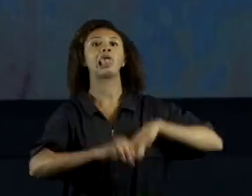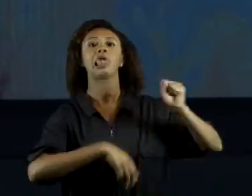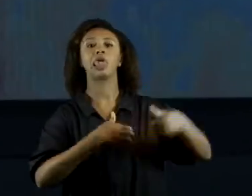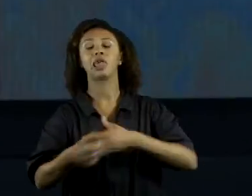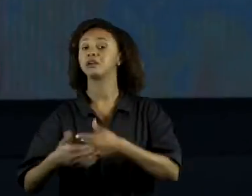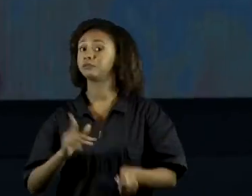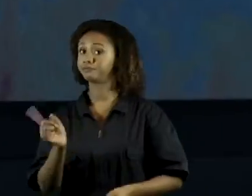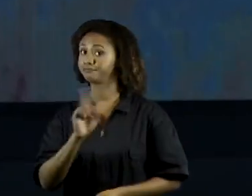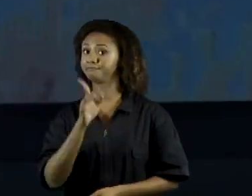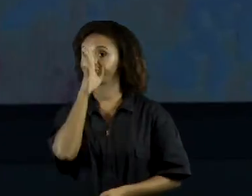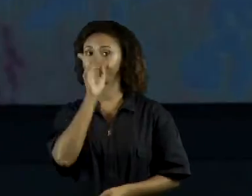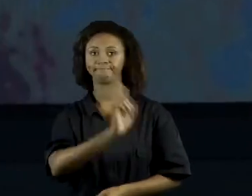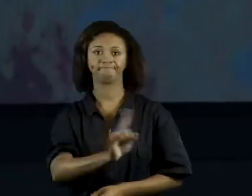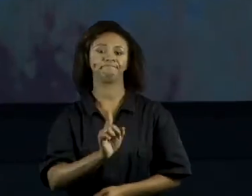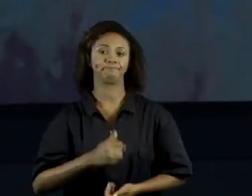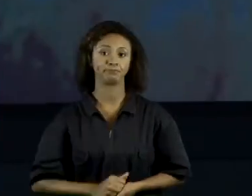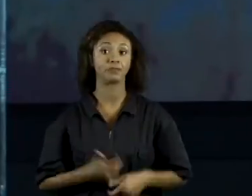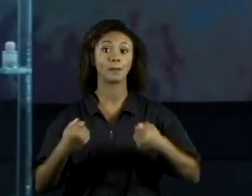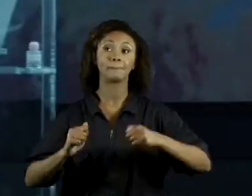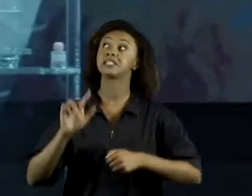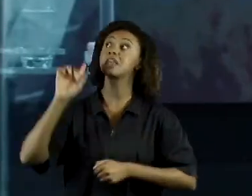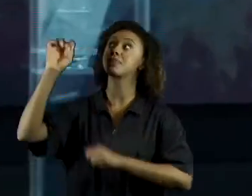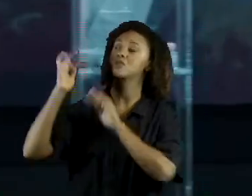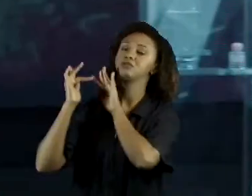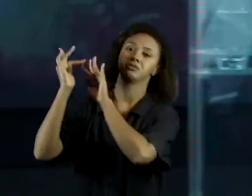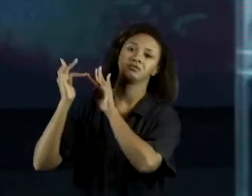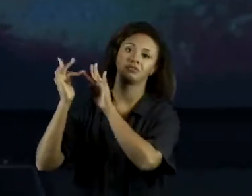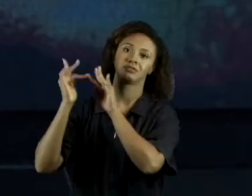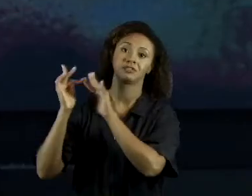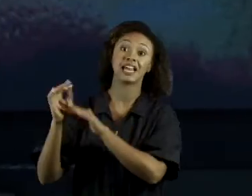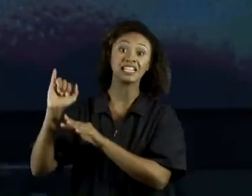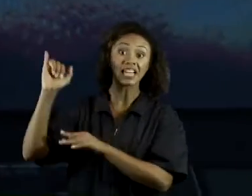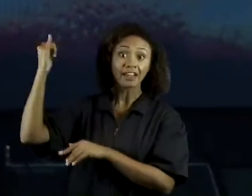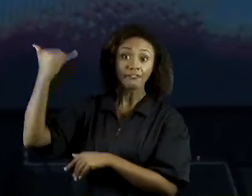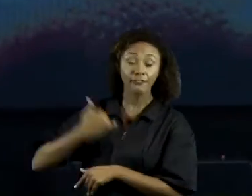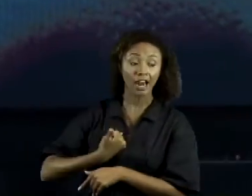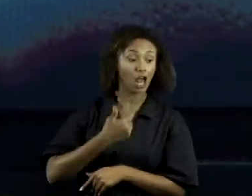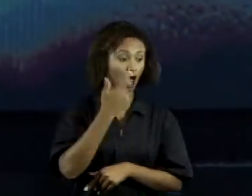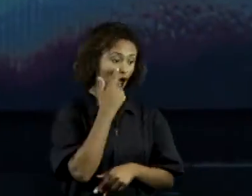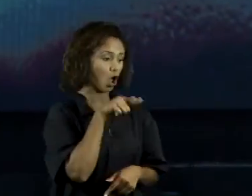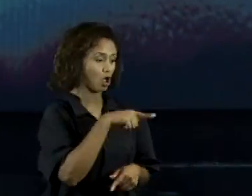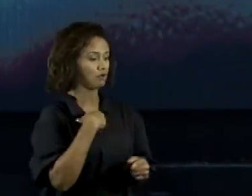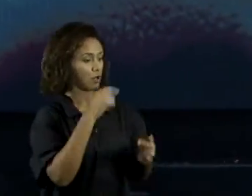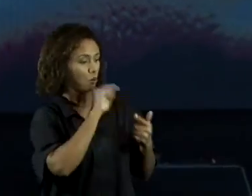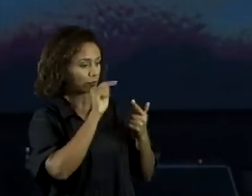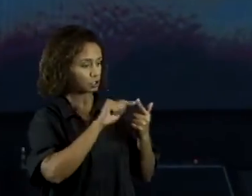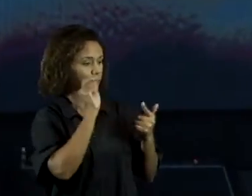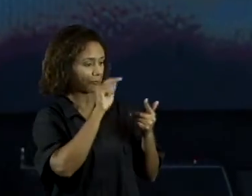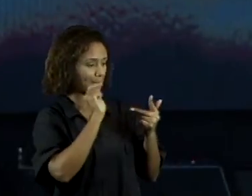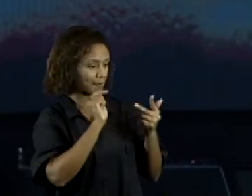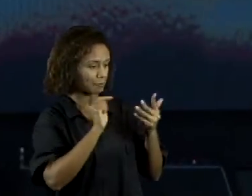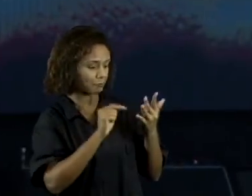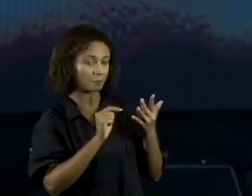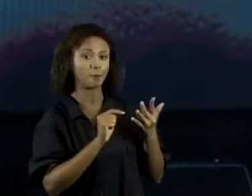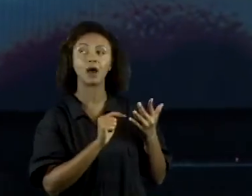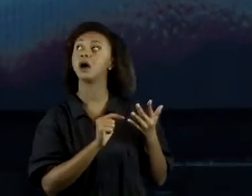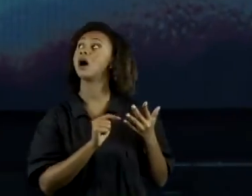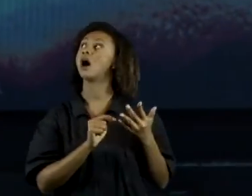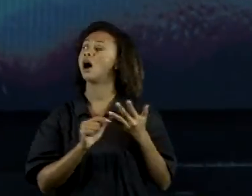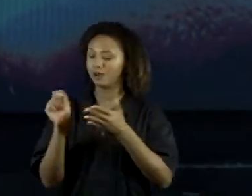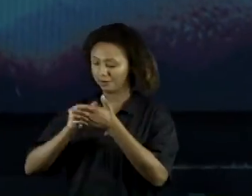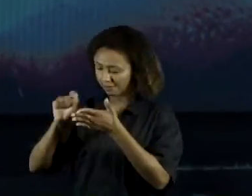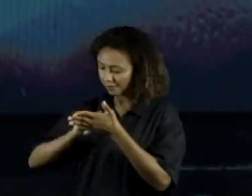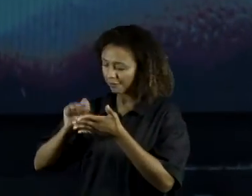Você tem que buscar ao Senhor. E se Deus falar, esse é o meu propósito para a tua vida, aí você vai fazer e vai lutar por aquilo até que